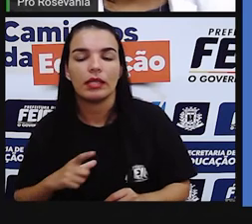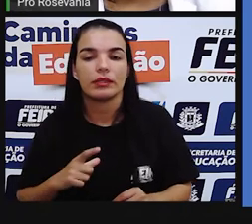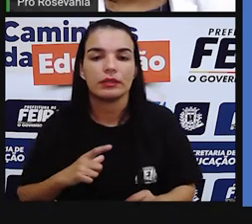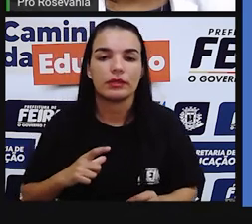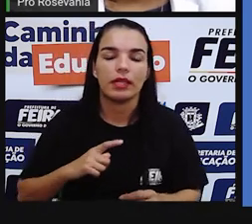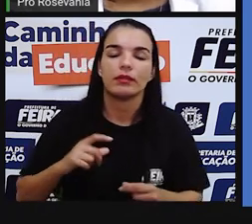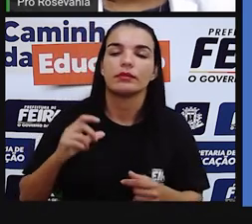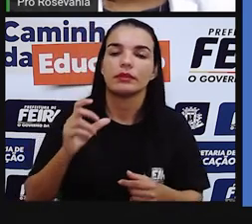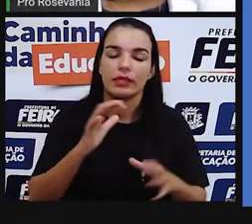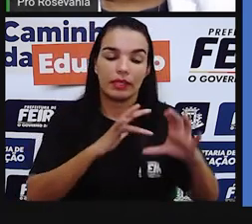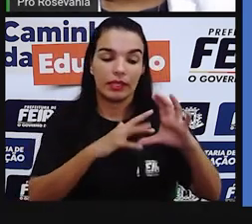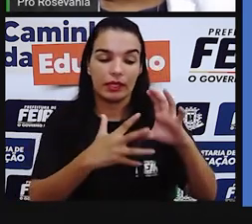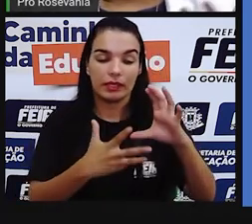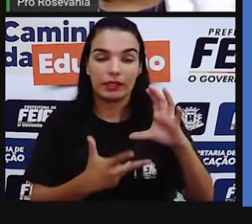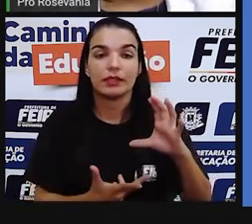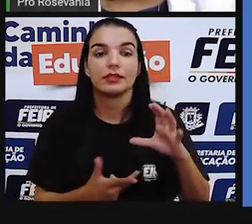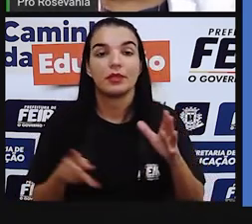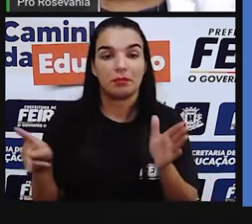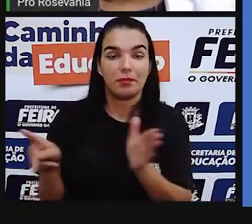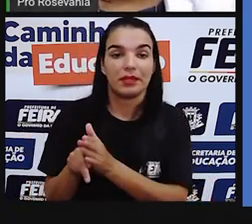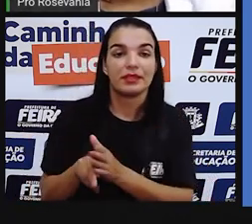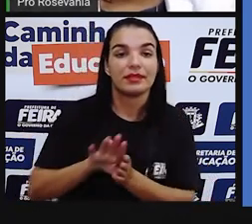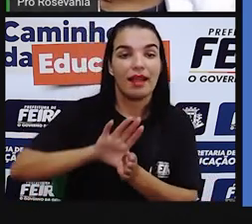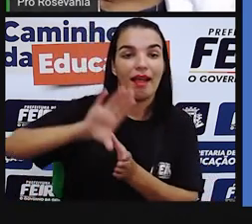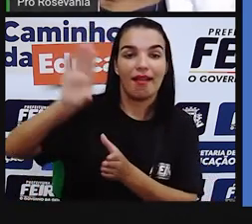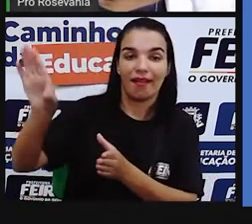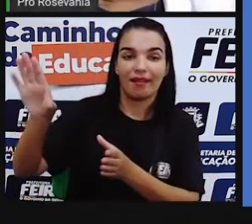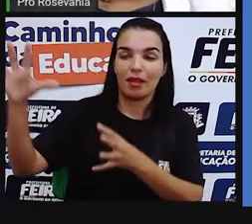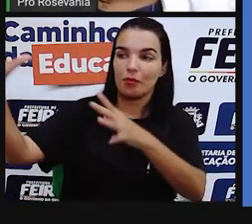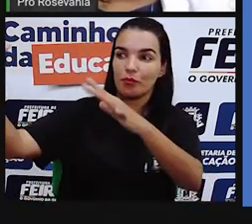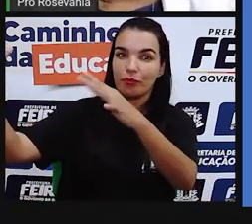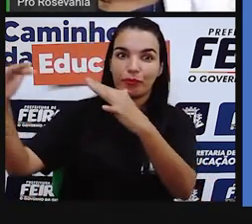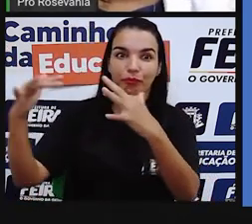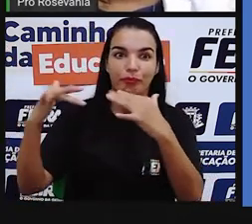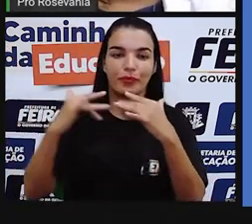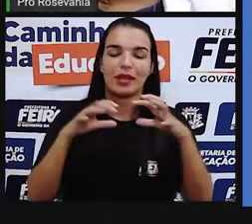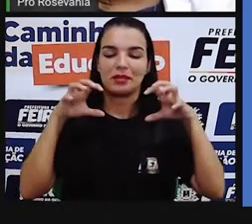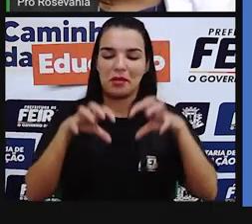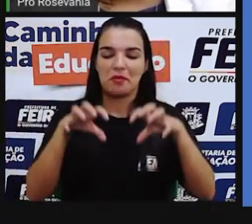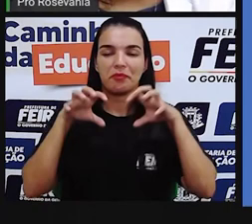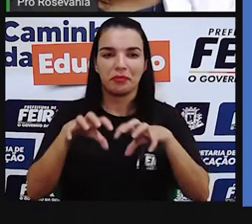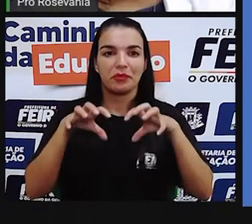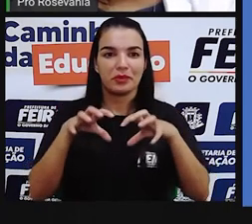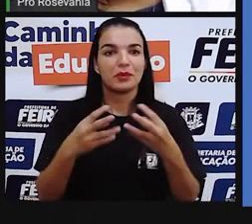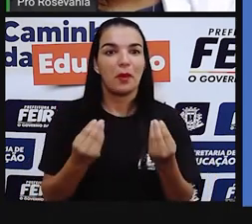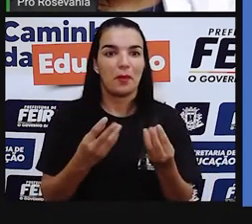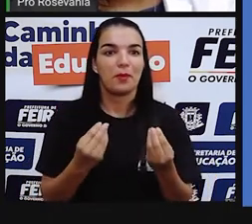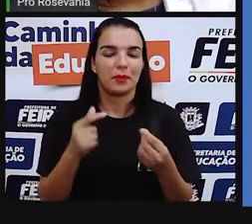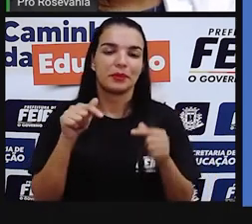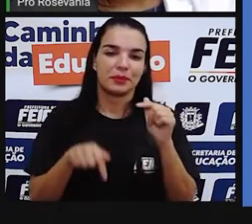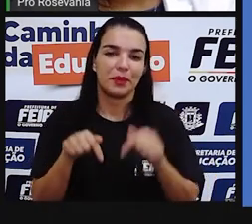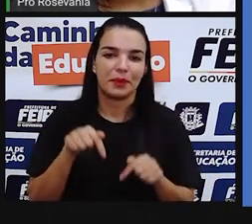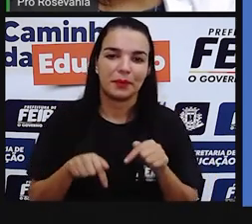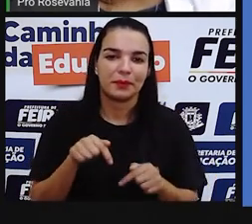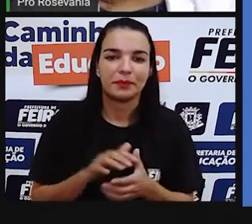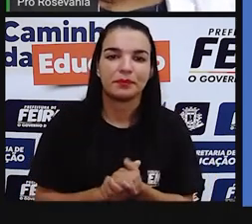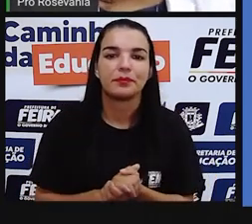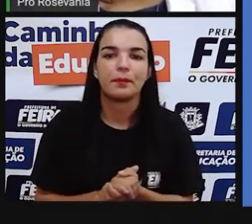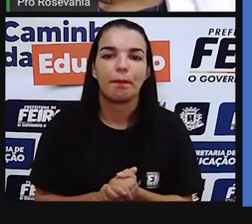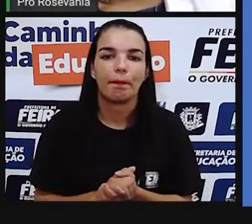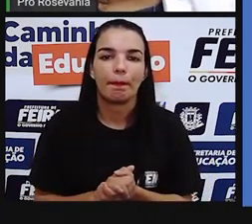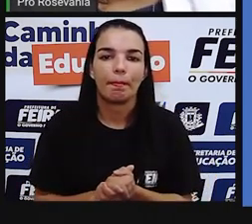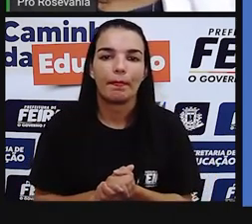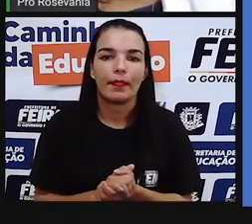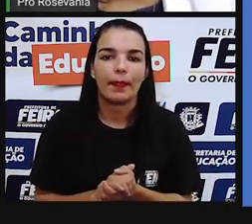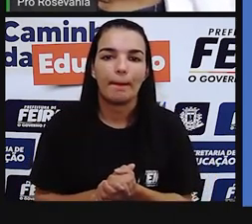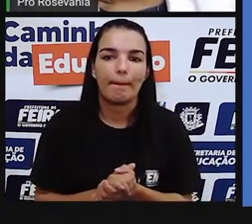povos africanos. E também a questão da alimentação, dos maus tratos, isso ajudou a perpetuar aqui, que é essa questão da carência de peso. Então,